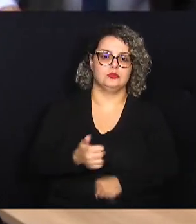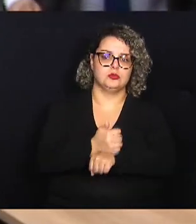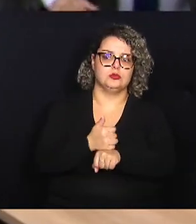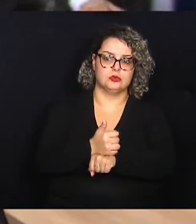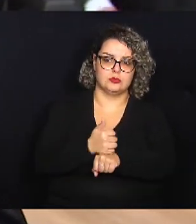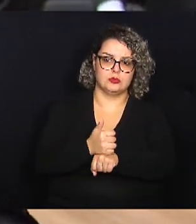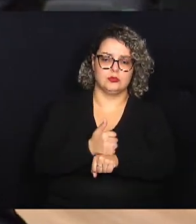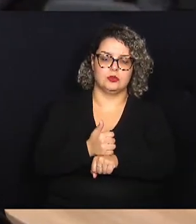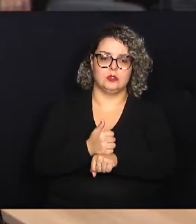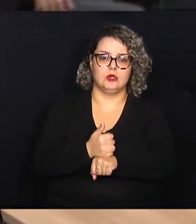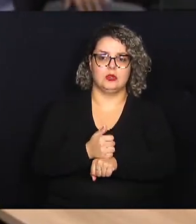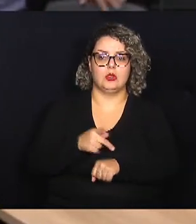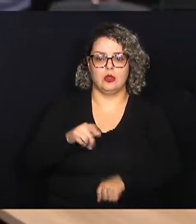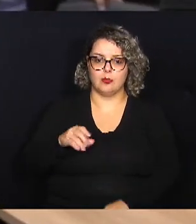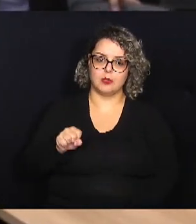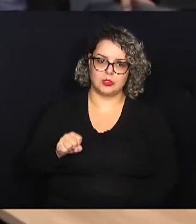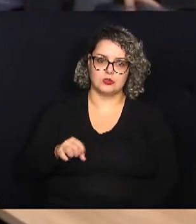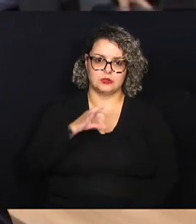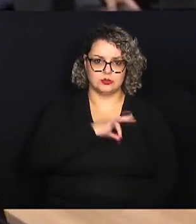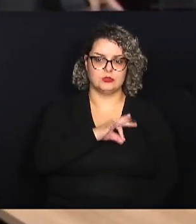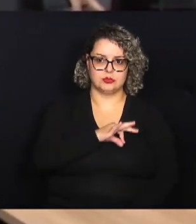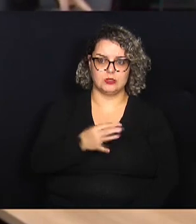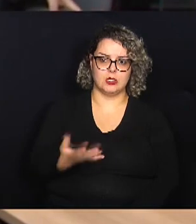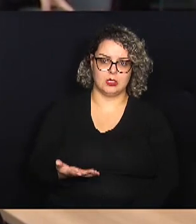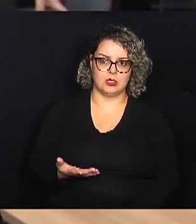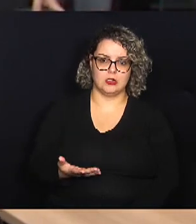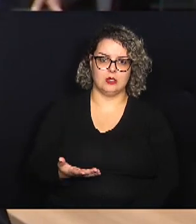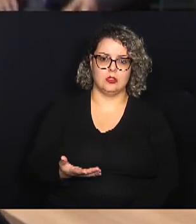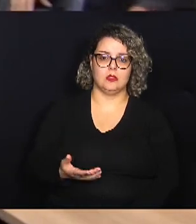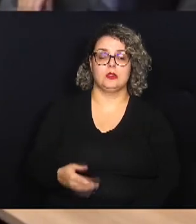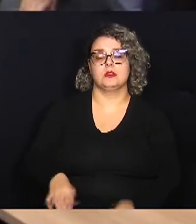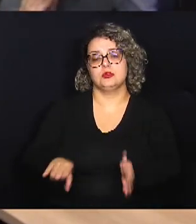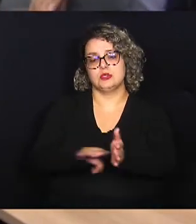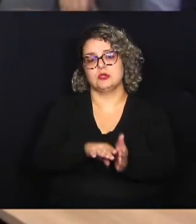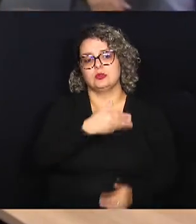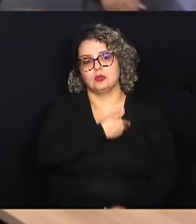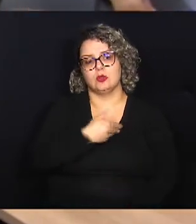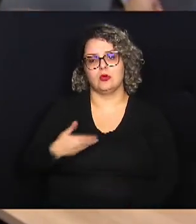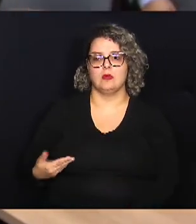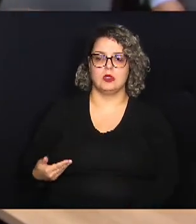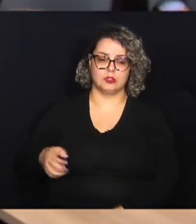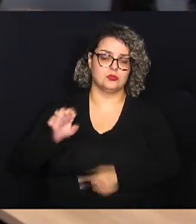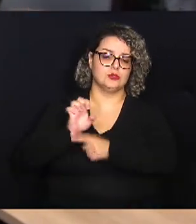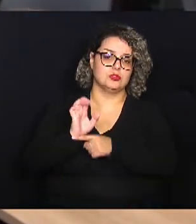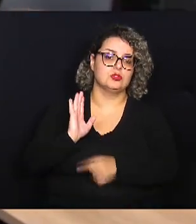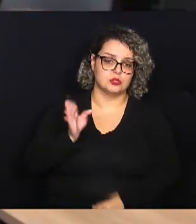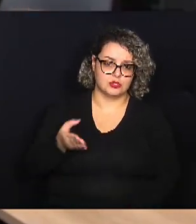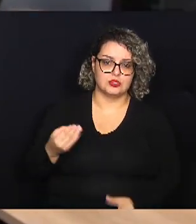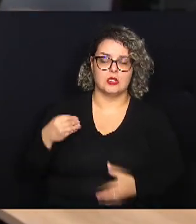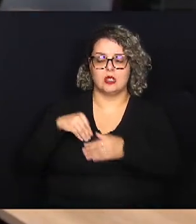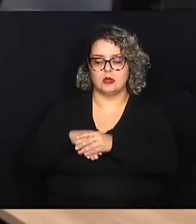é referente ao piso salarial, um aporte financeiro que vem do governo do estado, já estava no cofre da